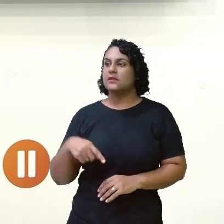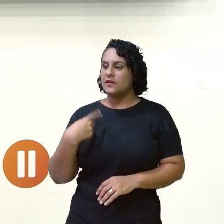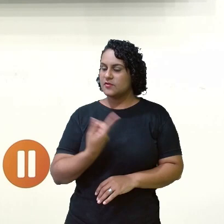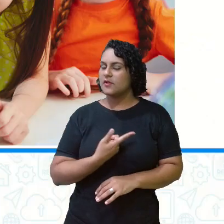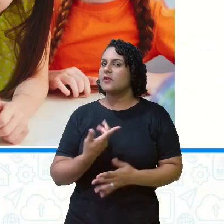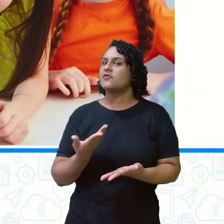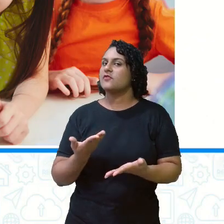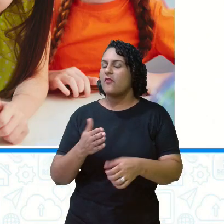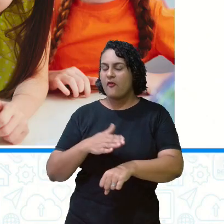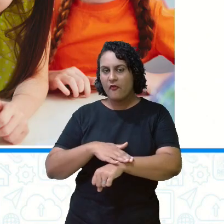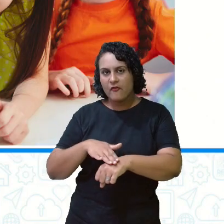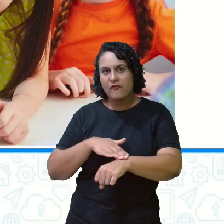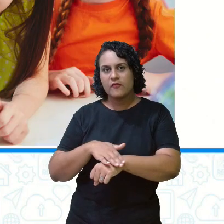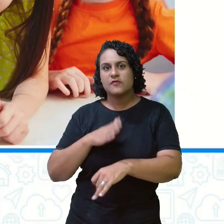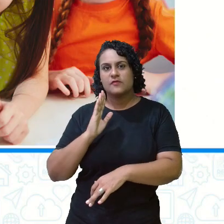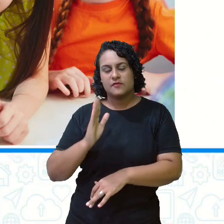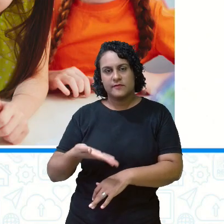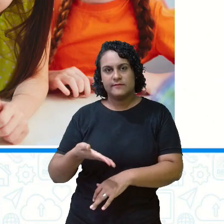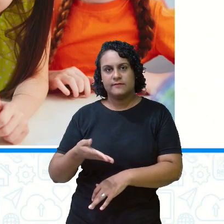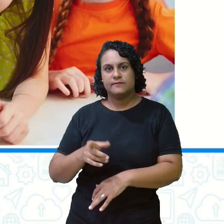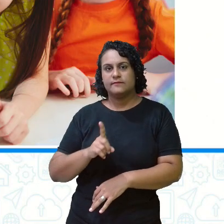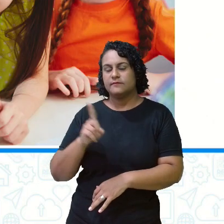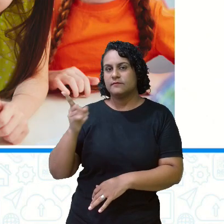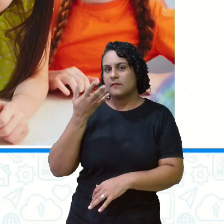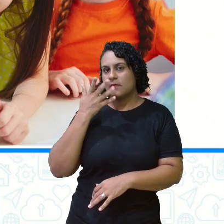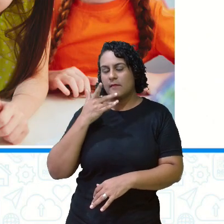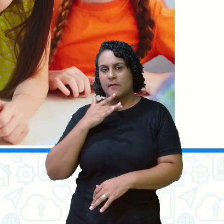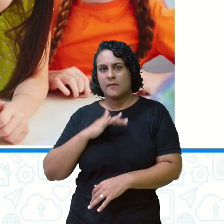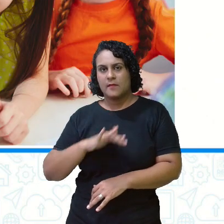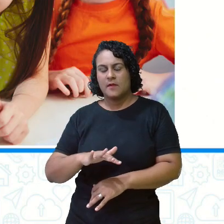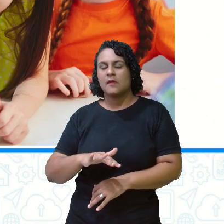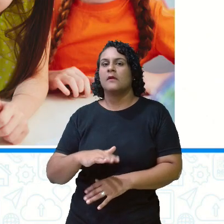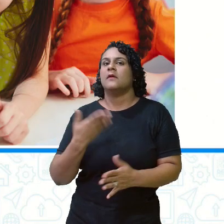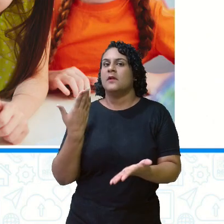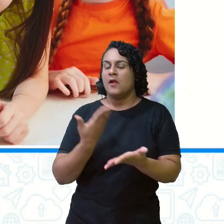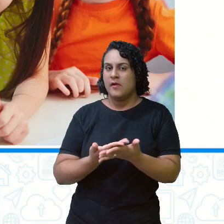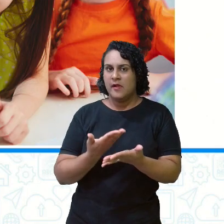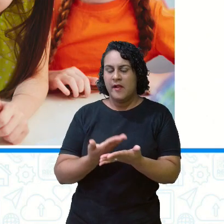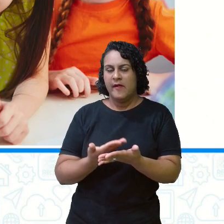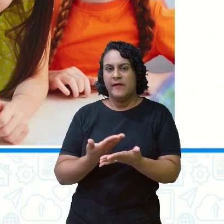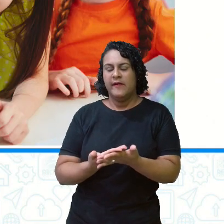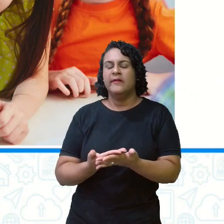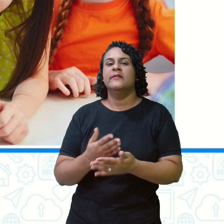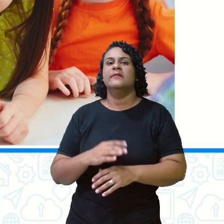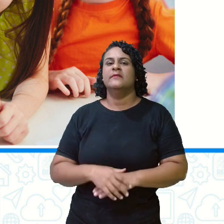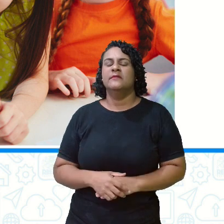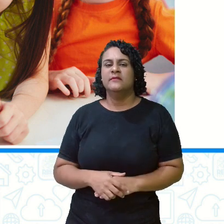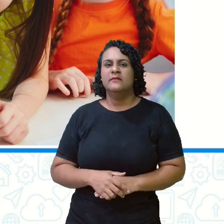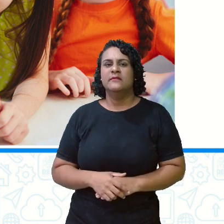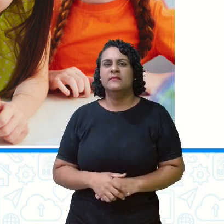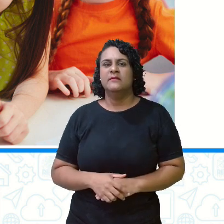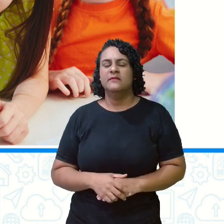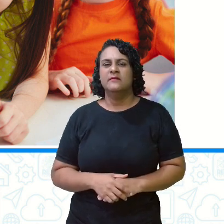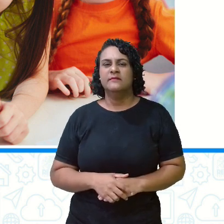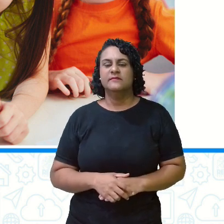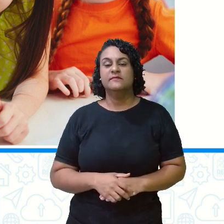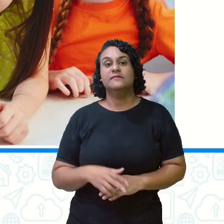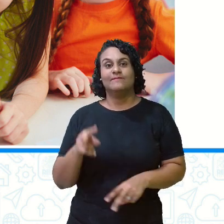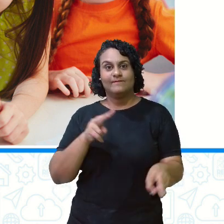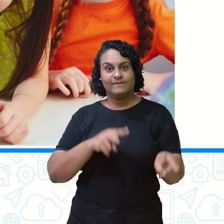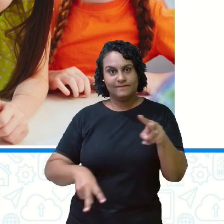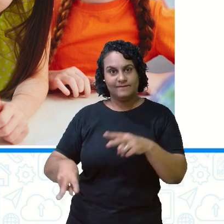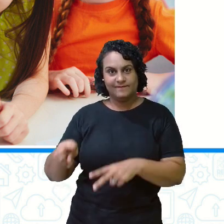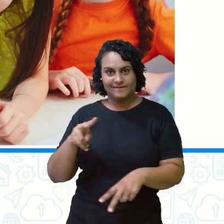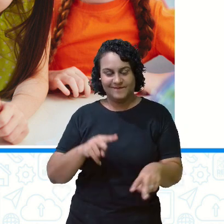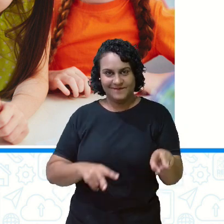conversou um pouquinho. Essas crianças estão estudando. E aí,